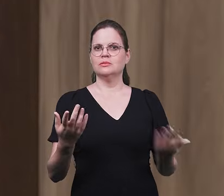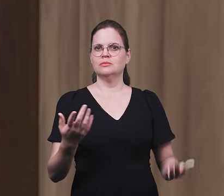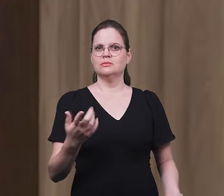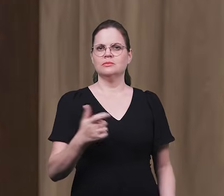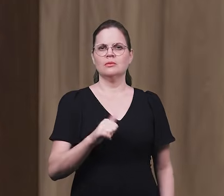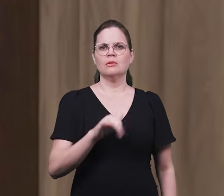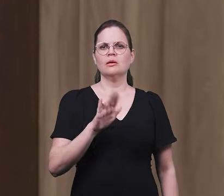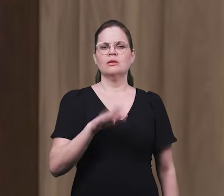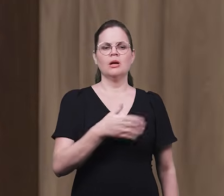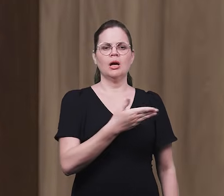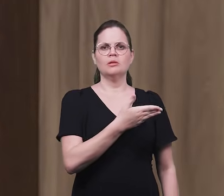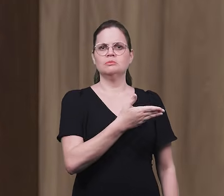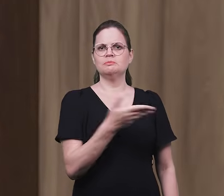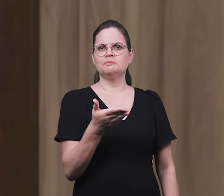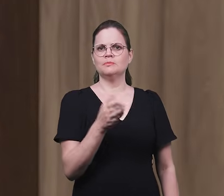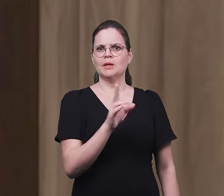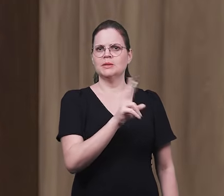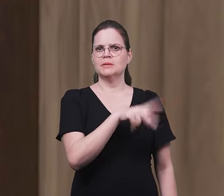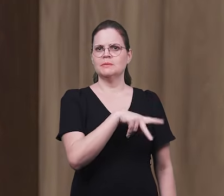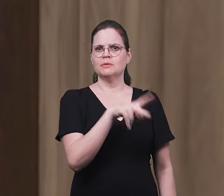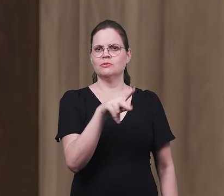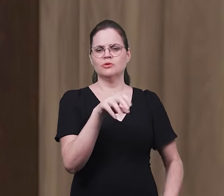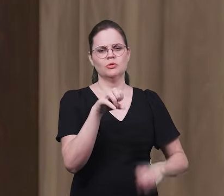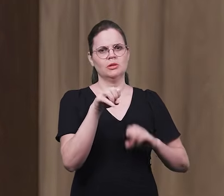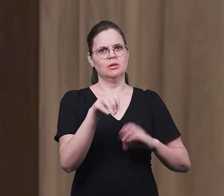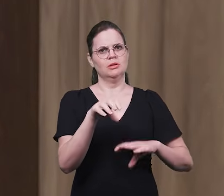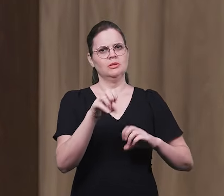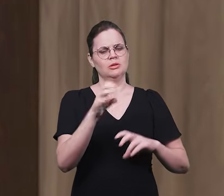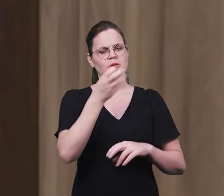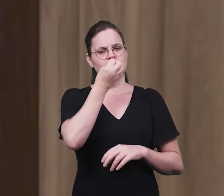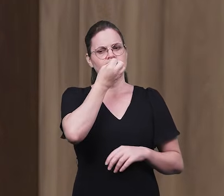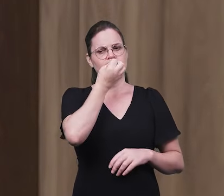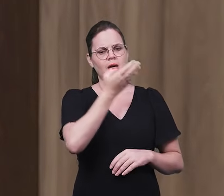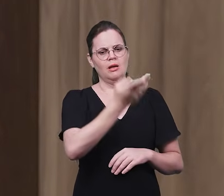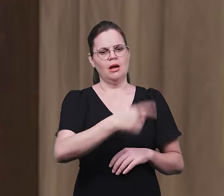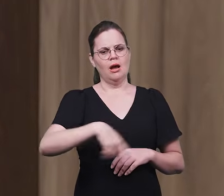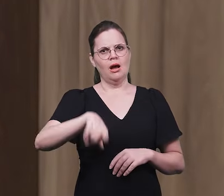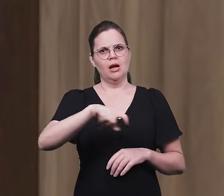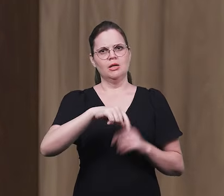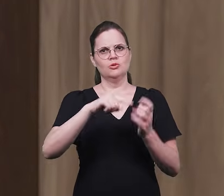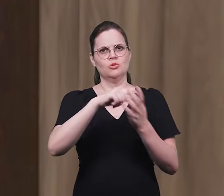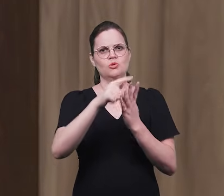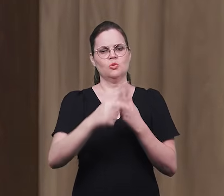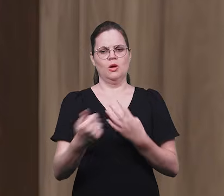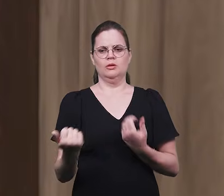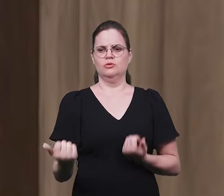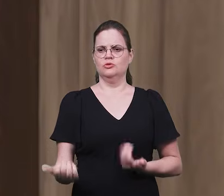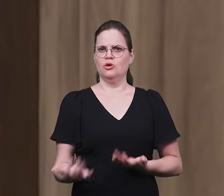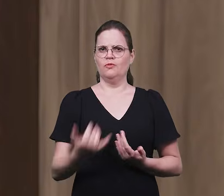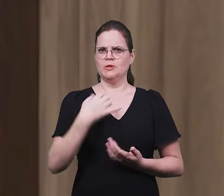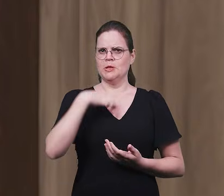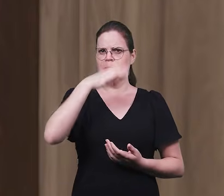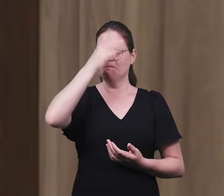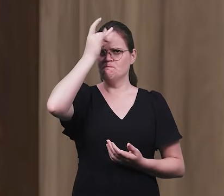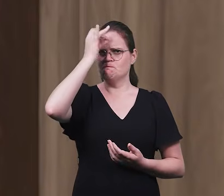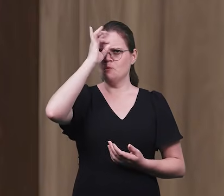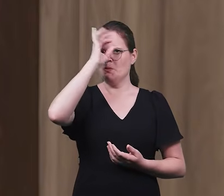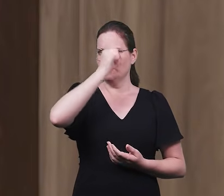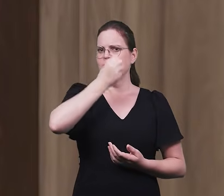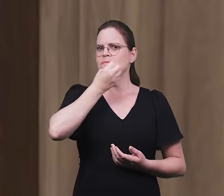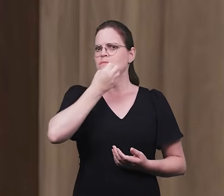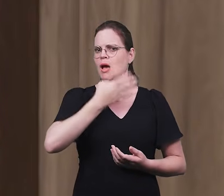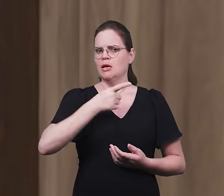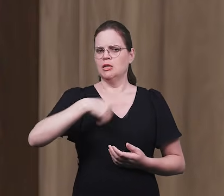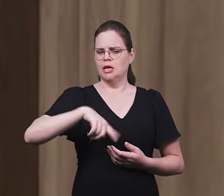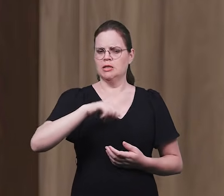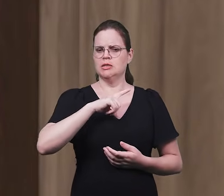pergunta que fazemos. Quem foram esses mestres desses 4 jovens que ensinaram tão bem, que eles absorveram tão bem